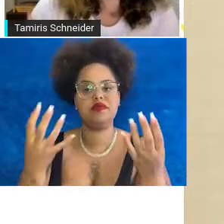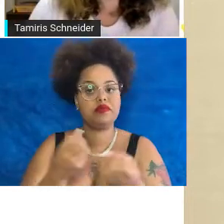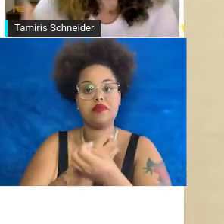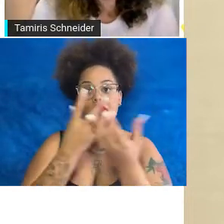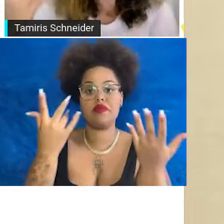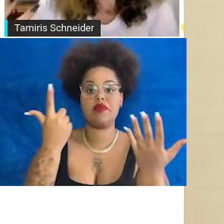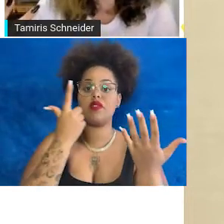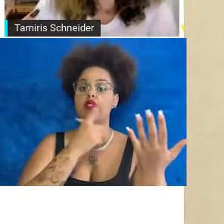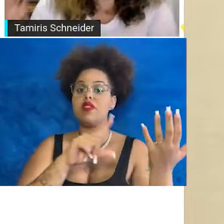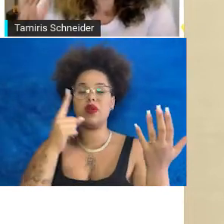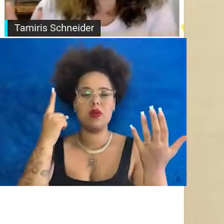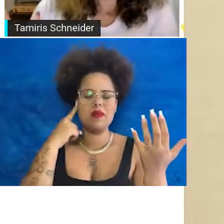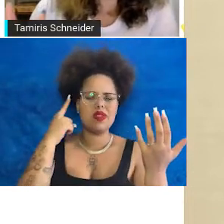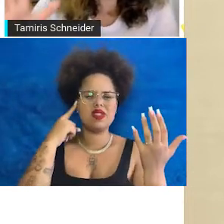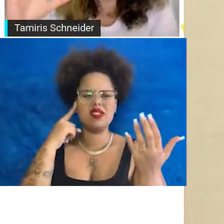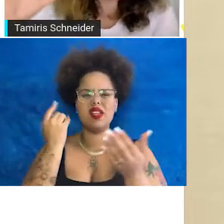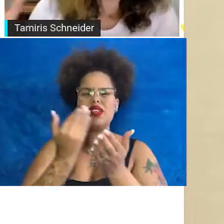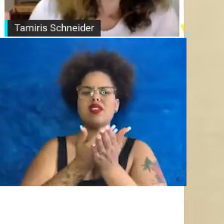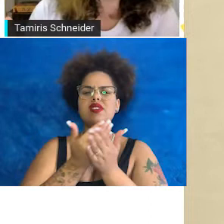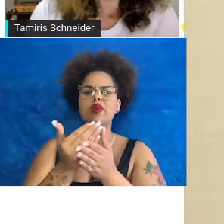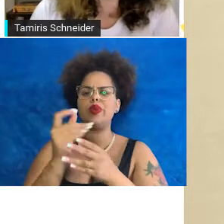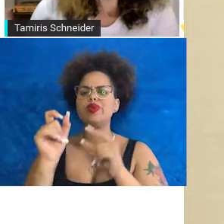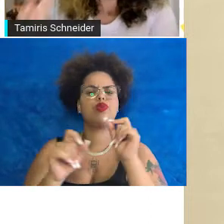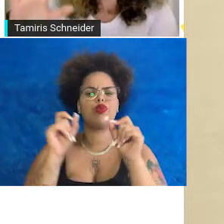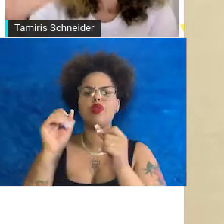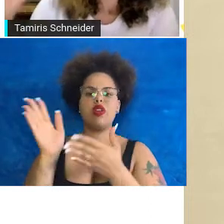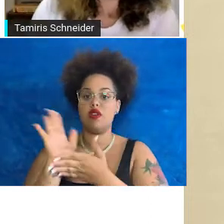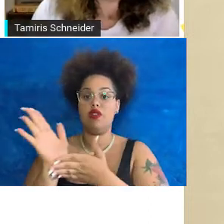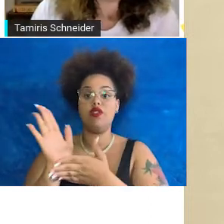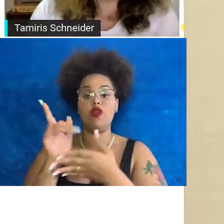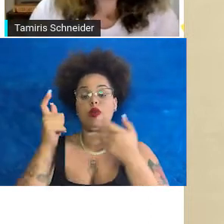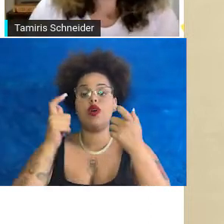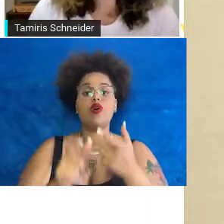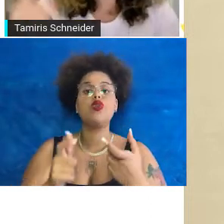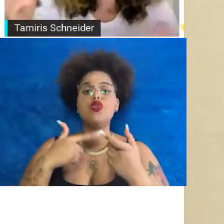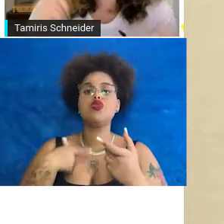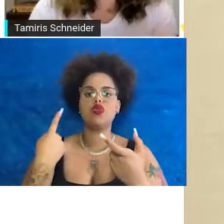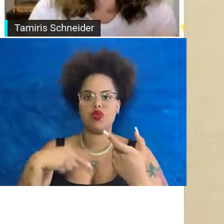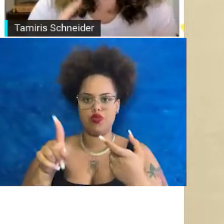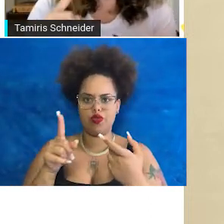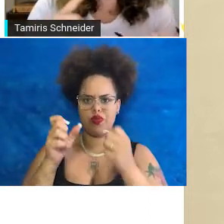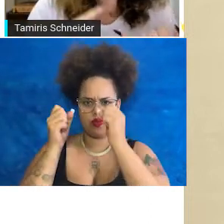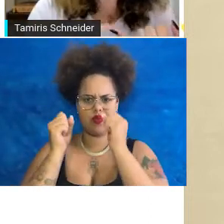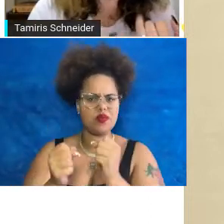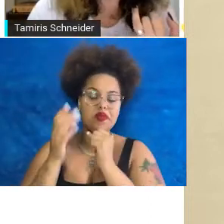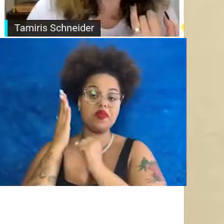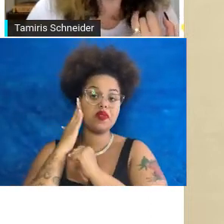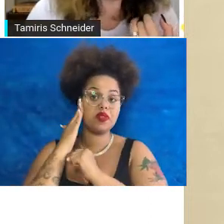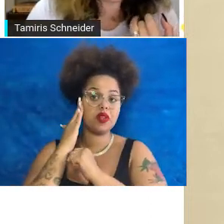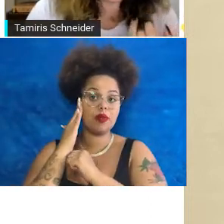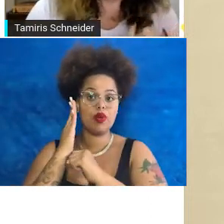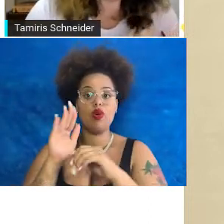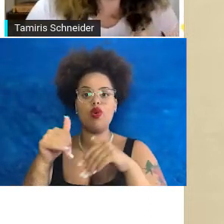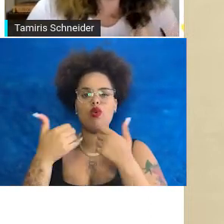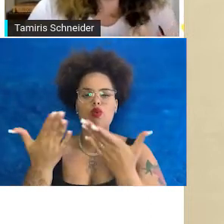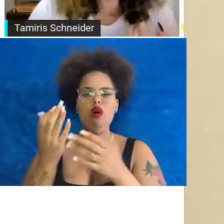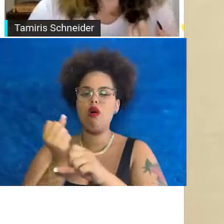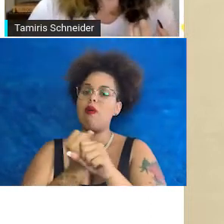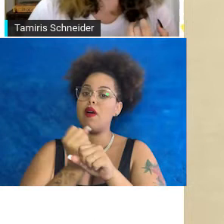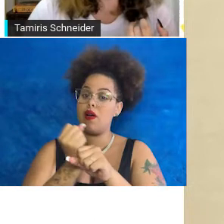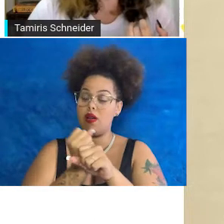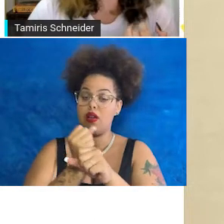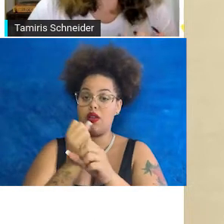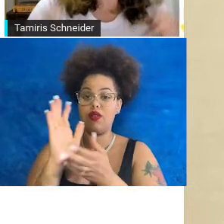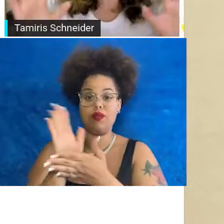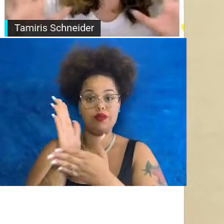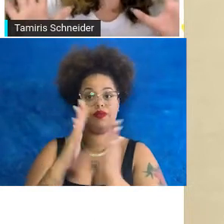para conseguir pensar inicialmente o que é o filme, para onde eu vou. Eu posso saber qual é o ano que esse